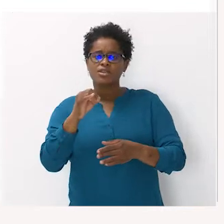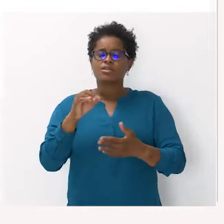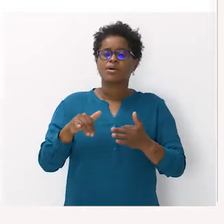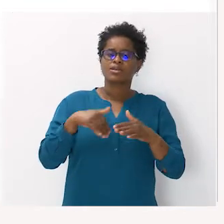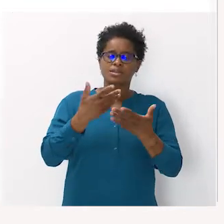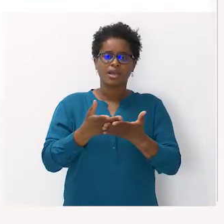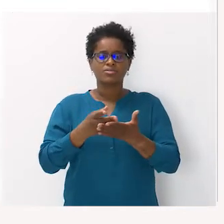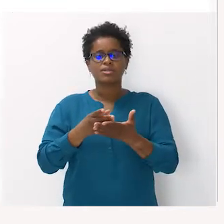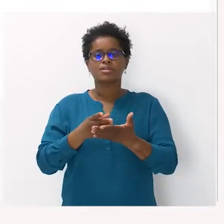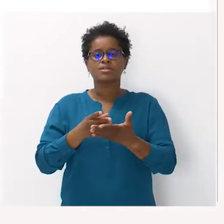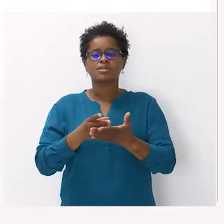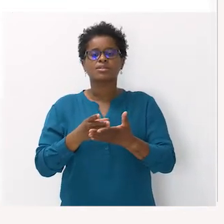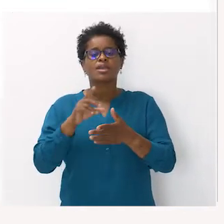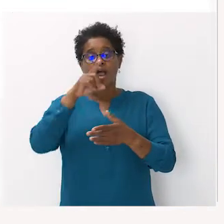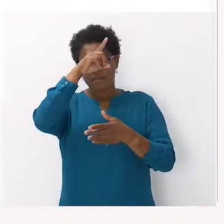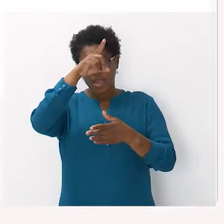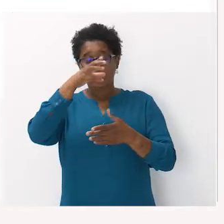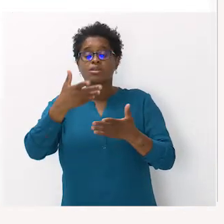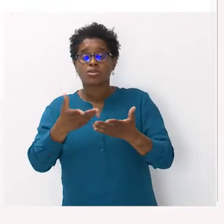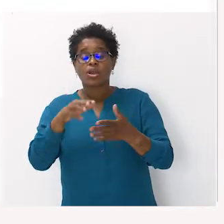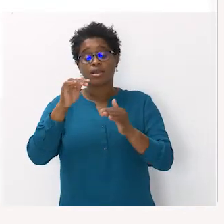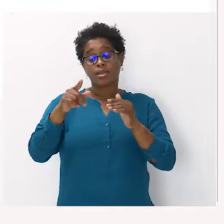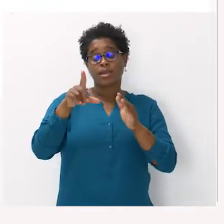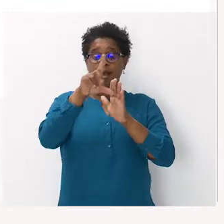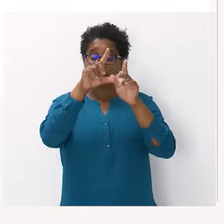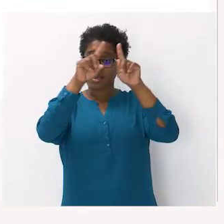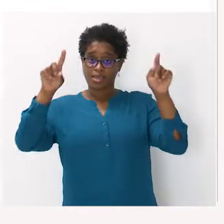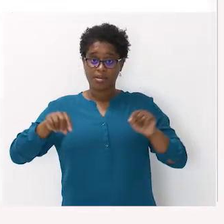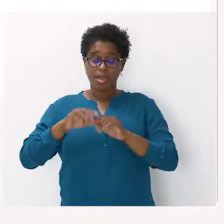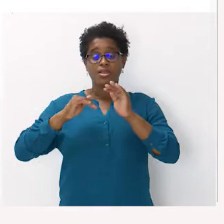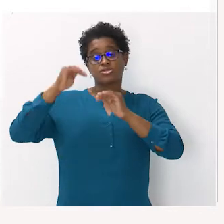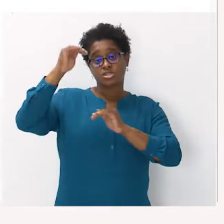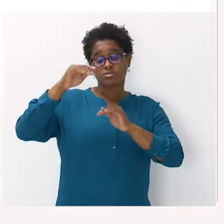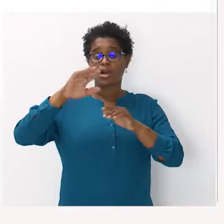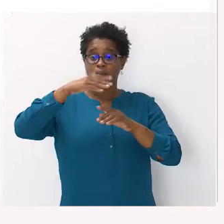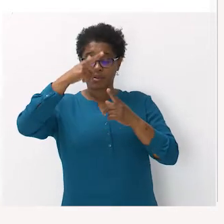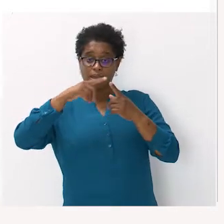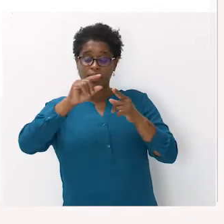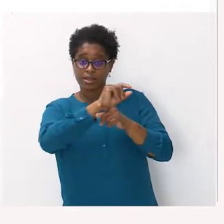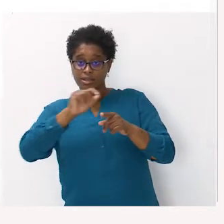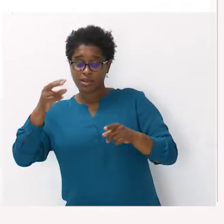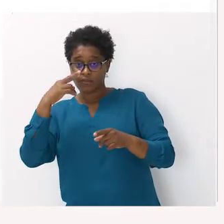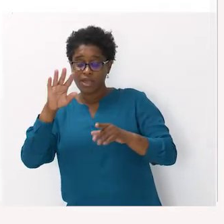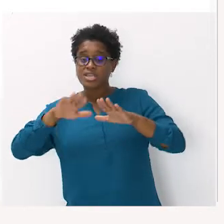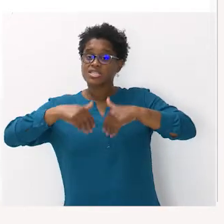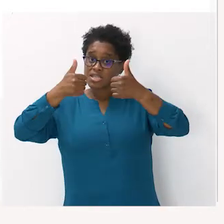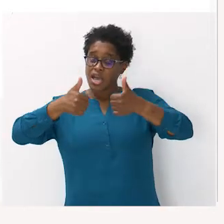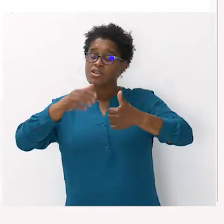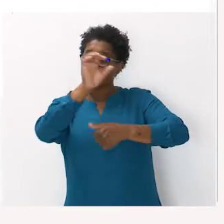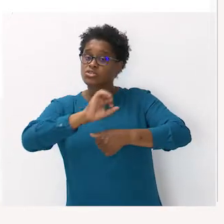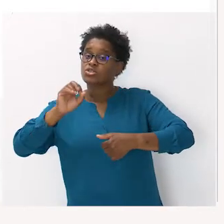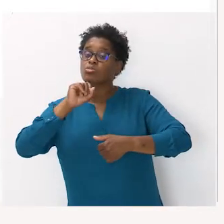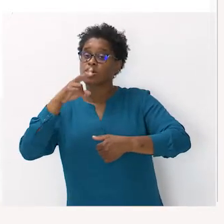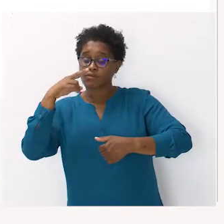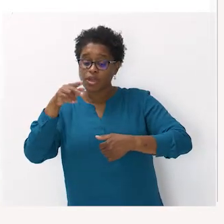cidades da Alemanha. Aqui nós temos a tabela, em cima, a primeira linha nós temos as cidades, como vocês podem ver, e em baixo